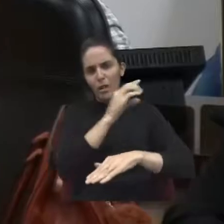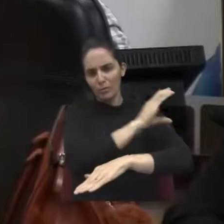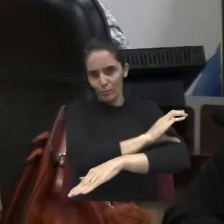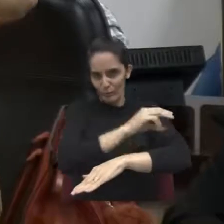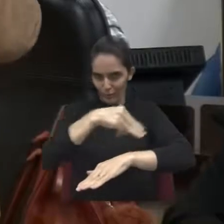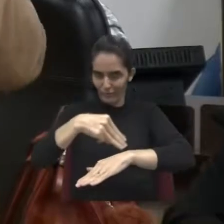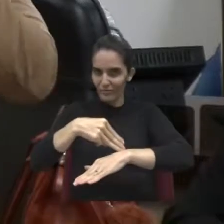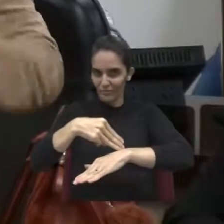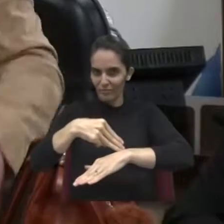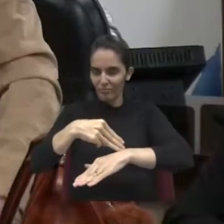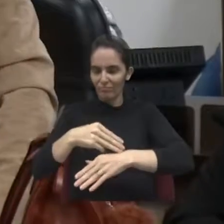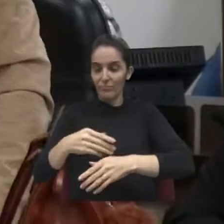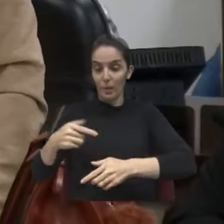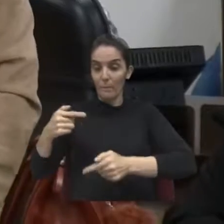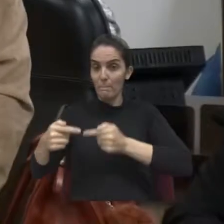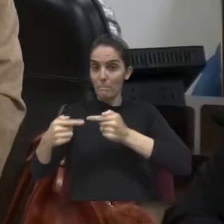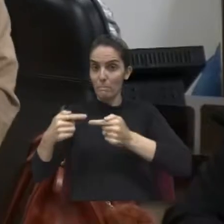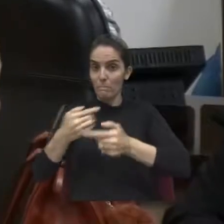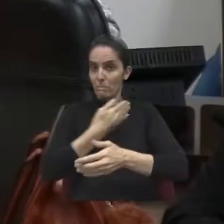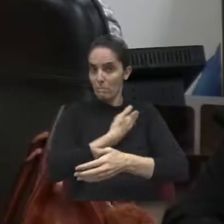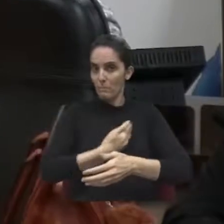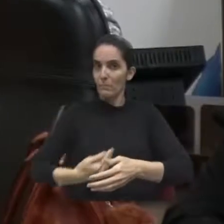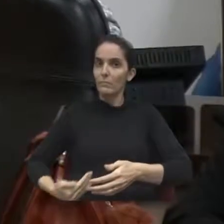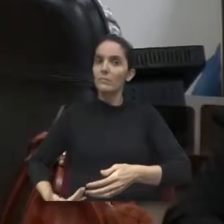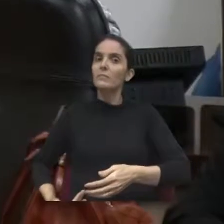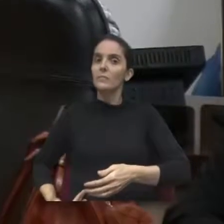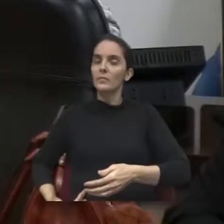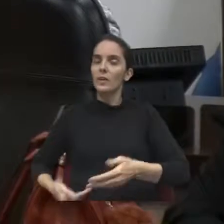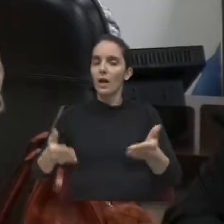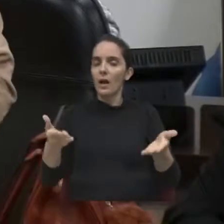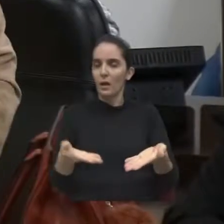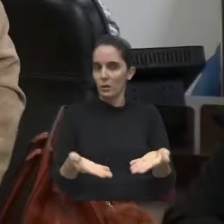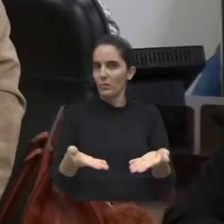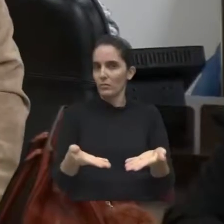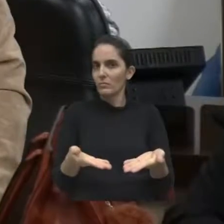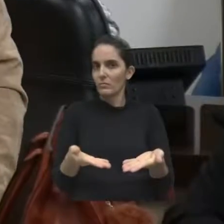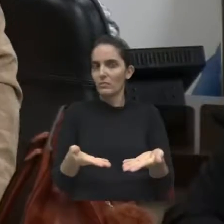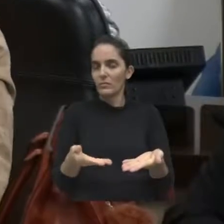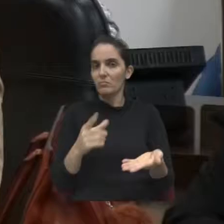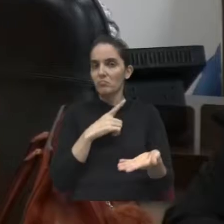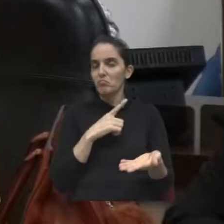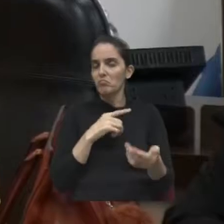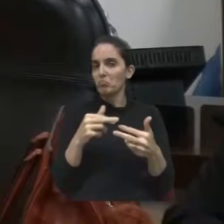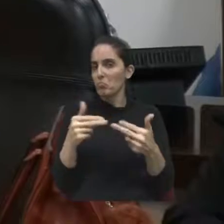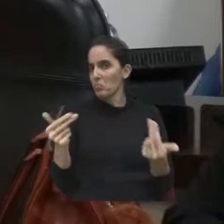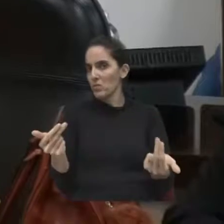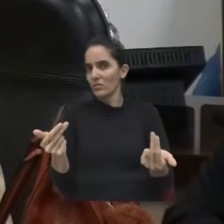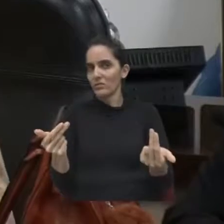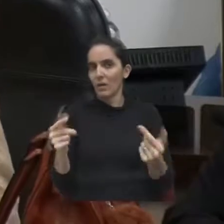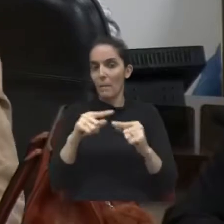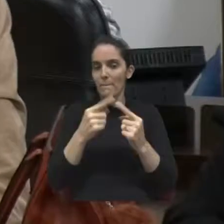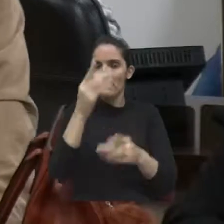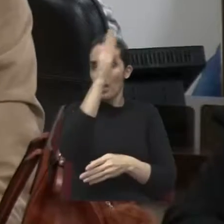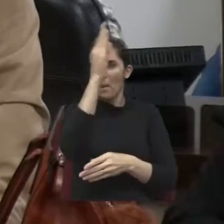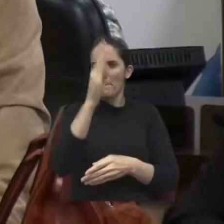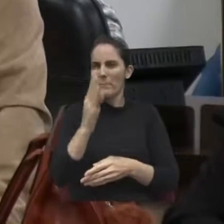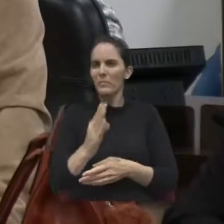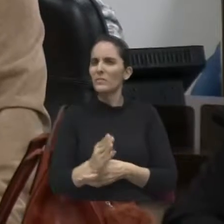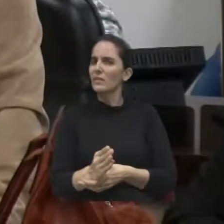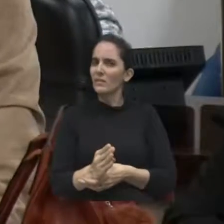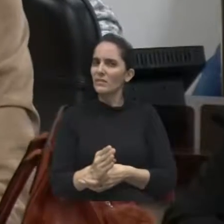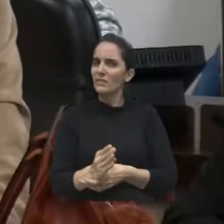políticas públicas, hoje até que existem algumas, mas o Brasil ainda está caminhando